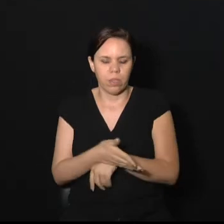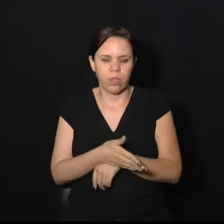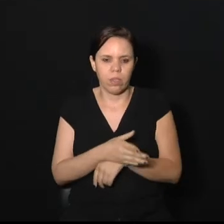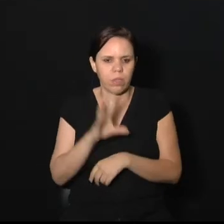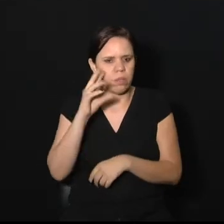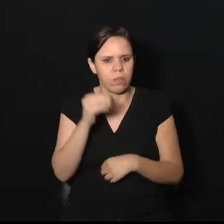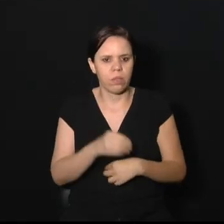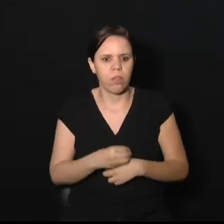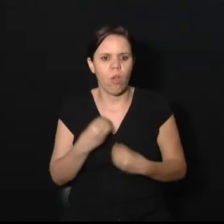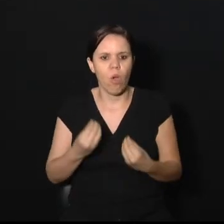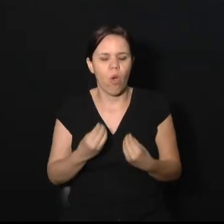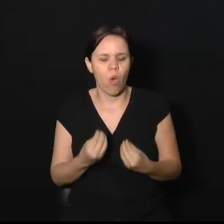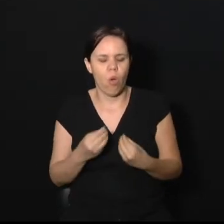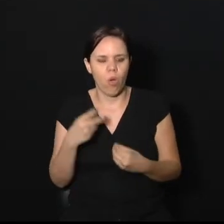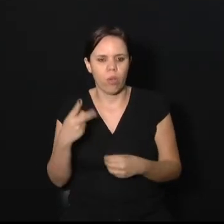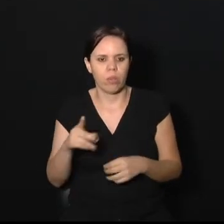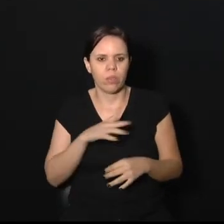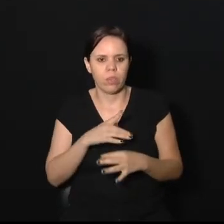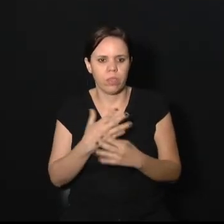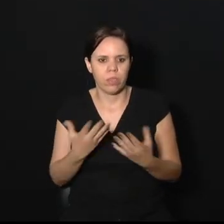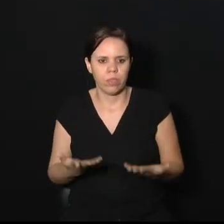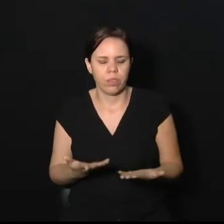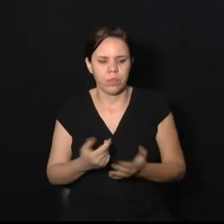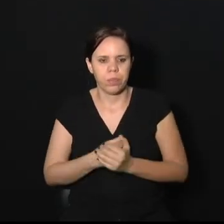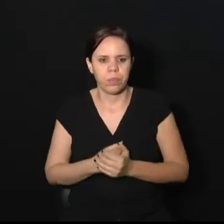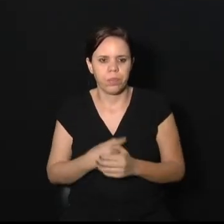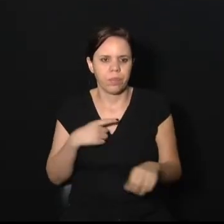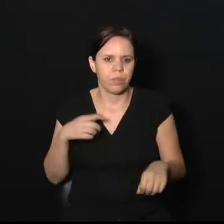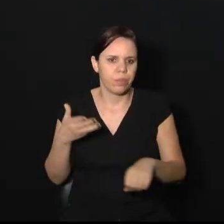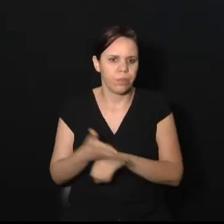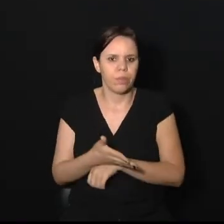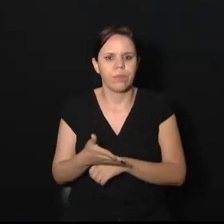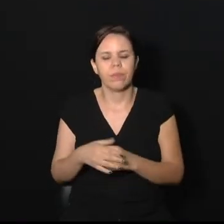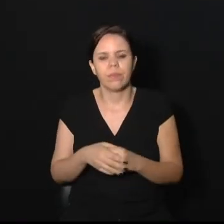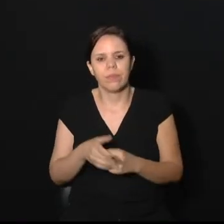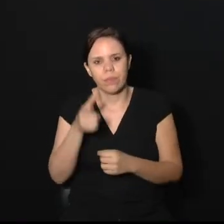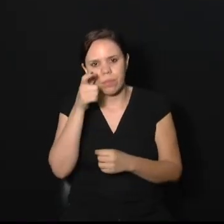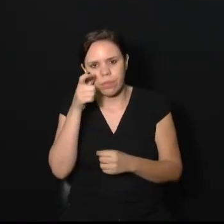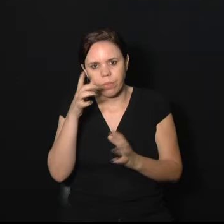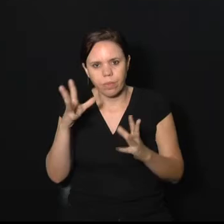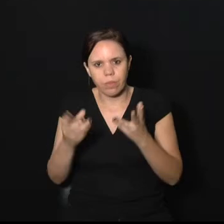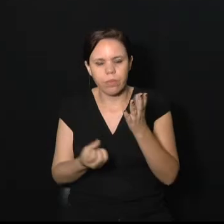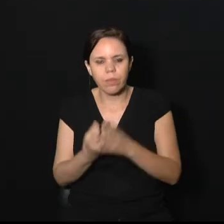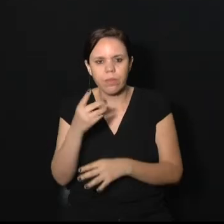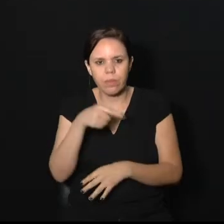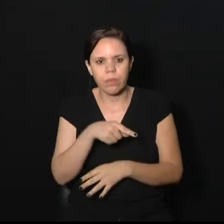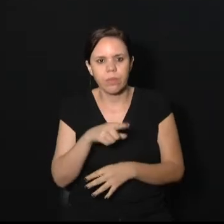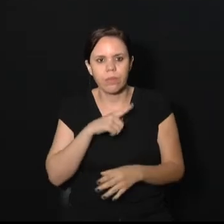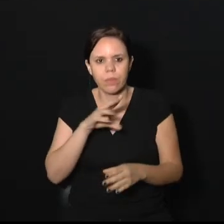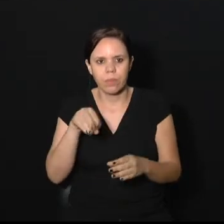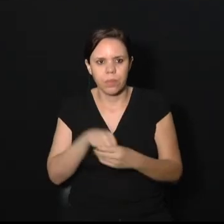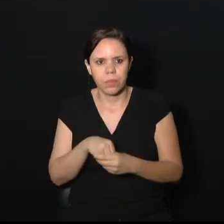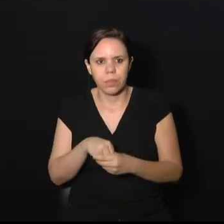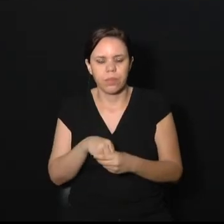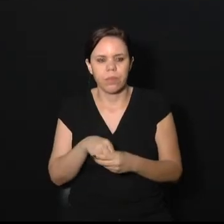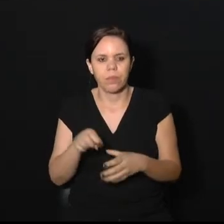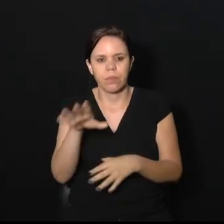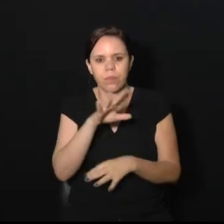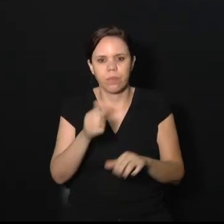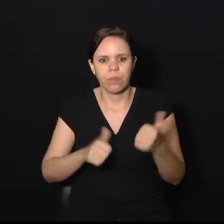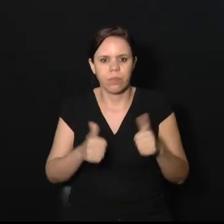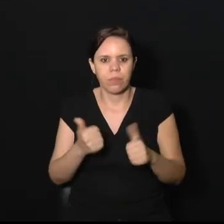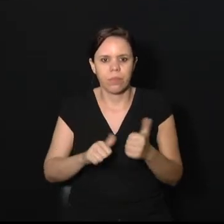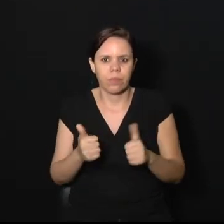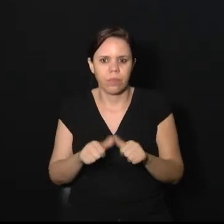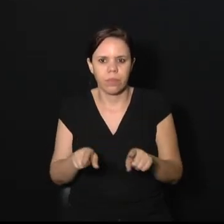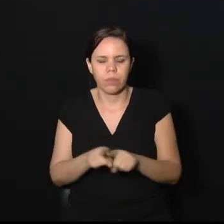entenda como que a sua cidade está. Então, você entra na plataforma, acessa a cidade e entende como que ela está dentro das áreas que a gente está avaliando. E